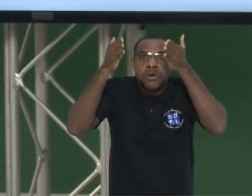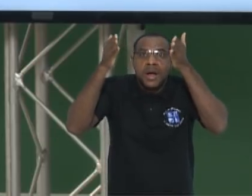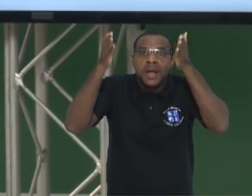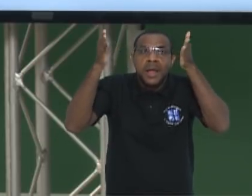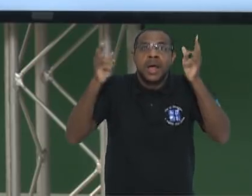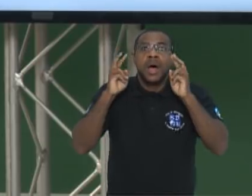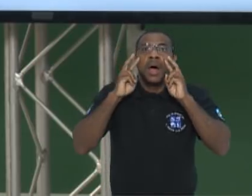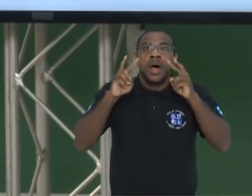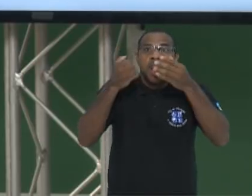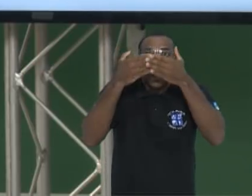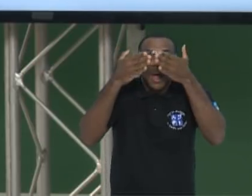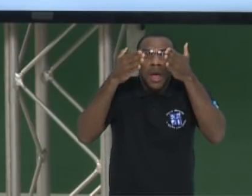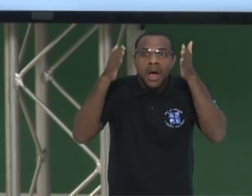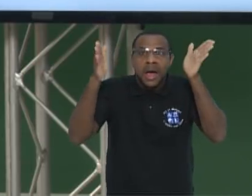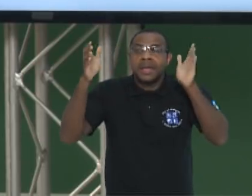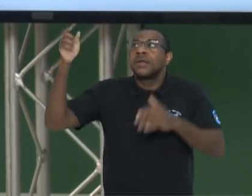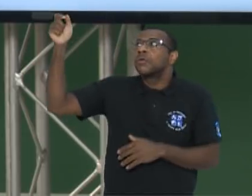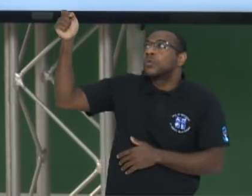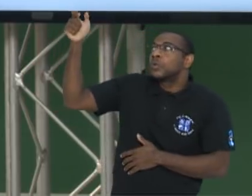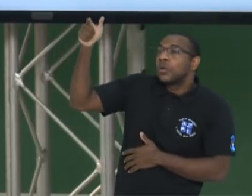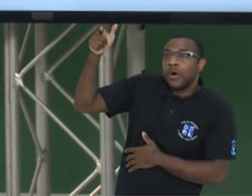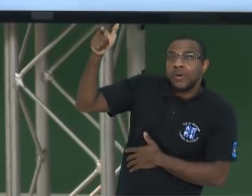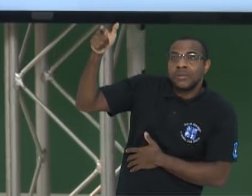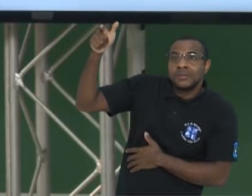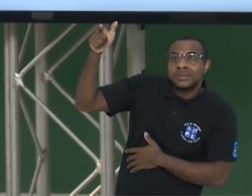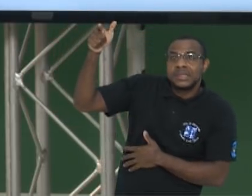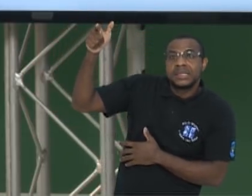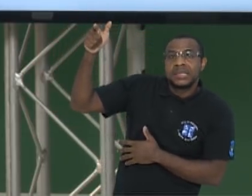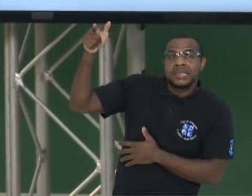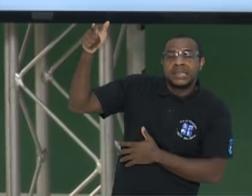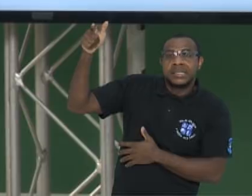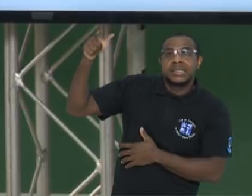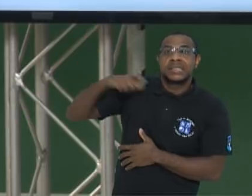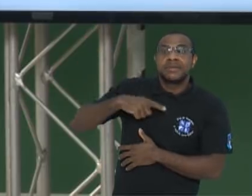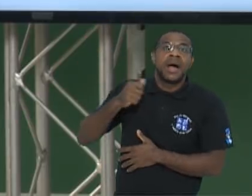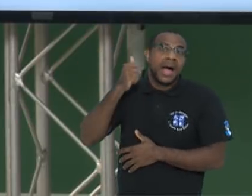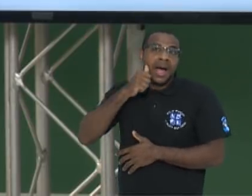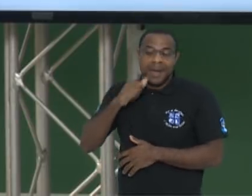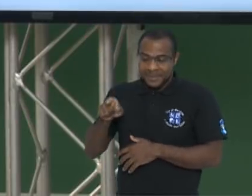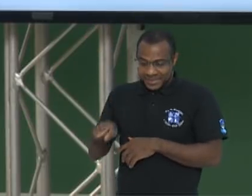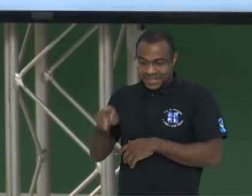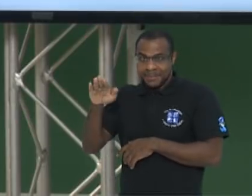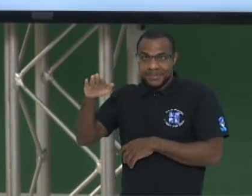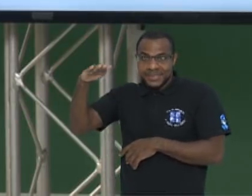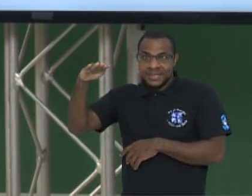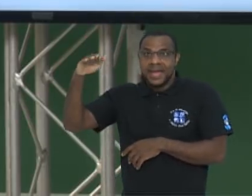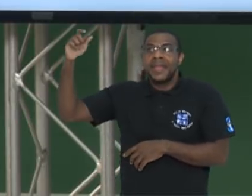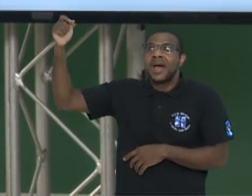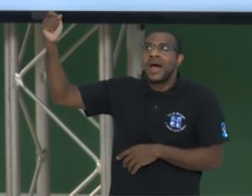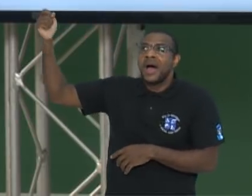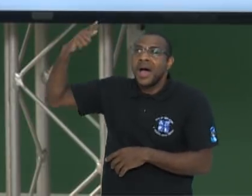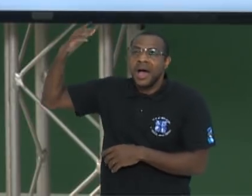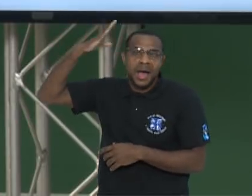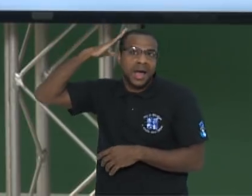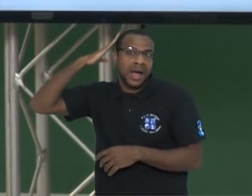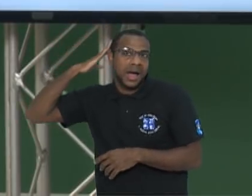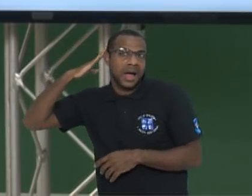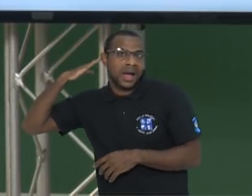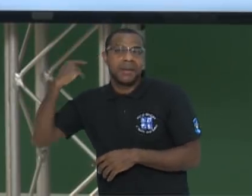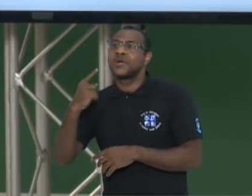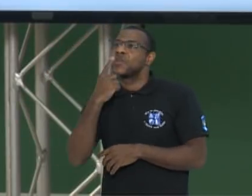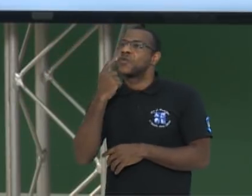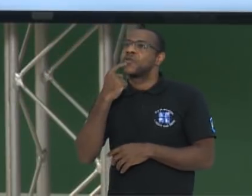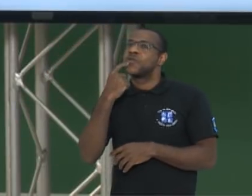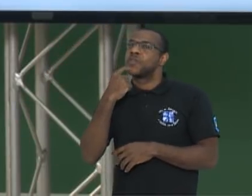dia que estava provavelmente com sol, né? E ela era ruiva, então o sol provavelmente também refletia nos